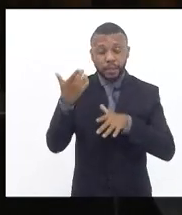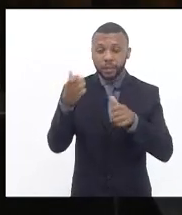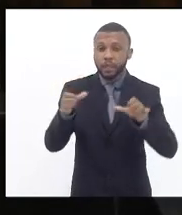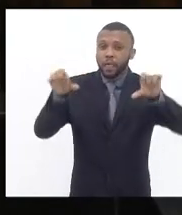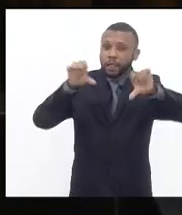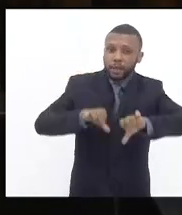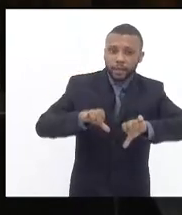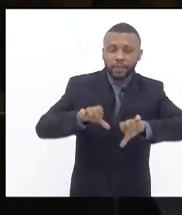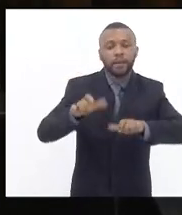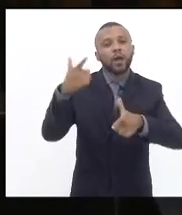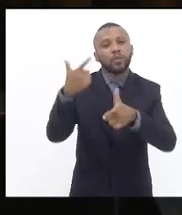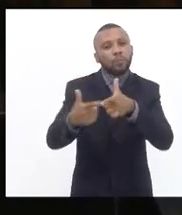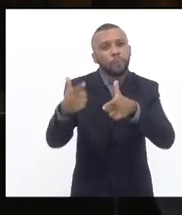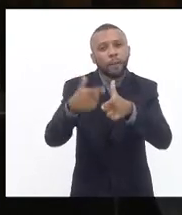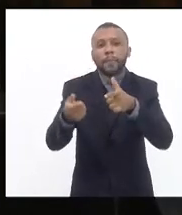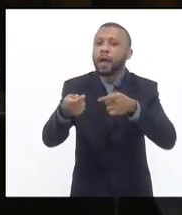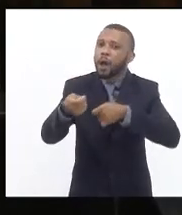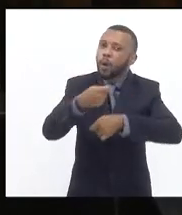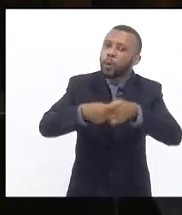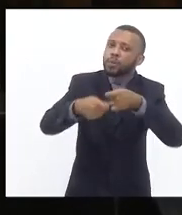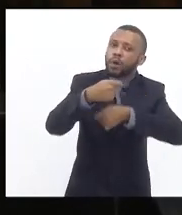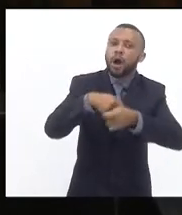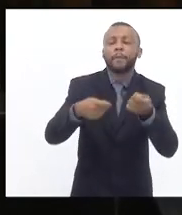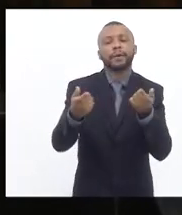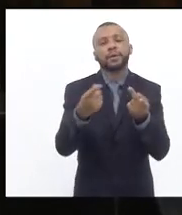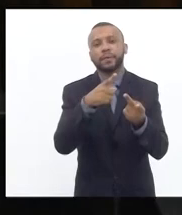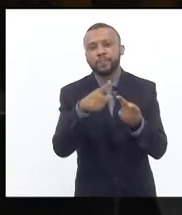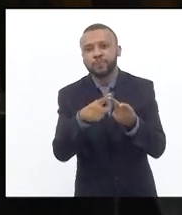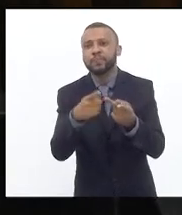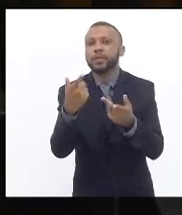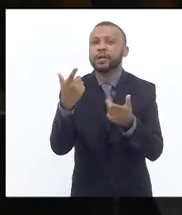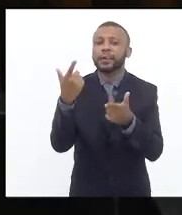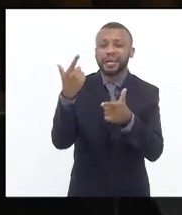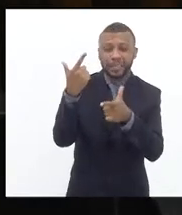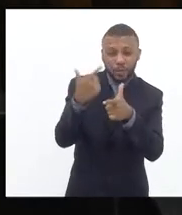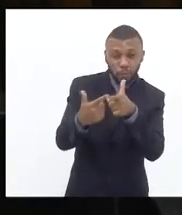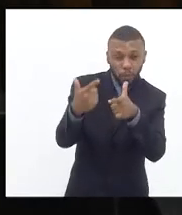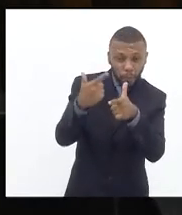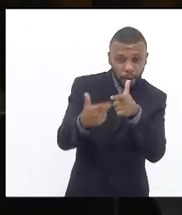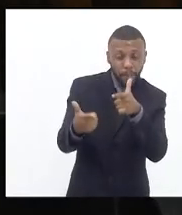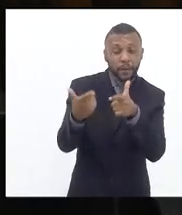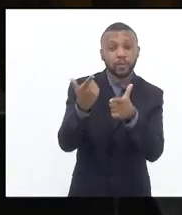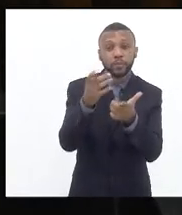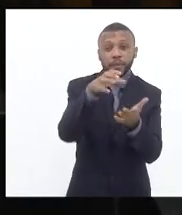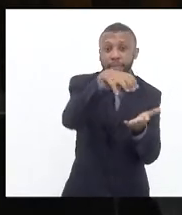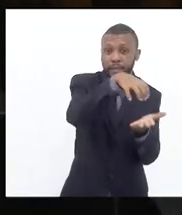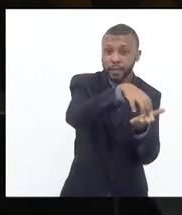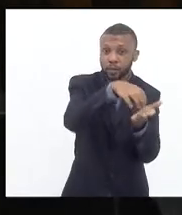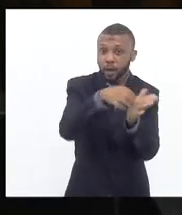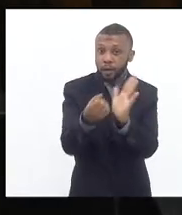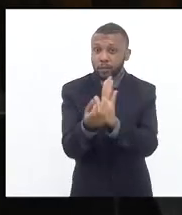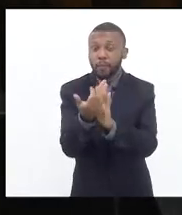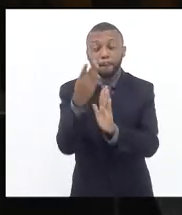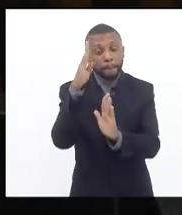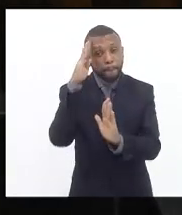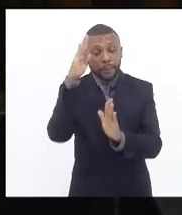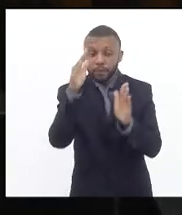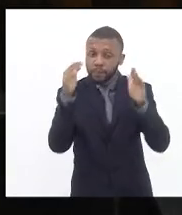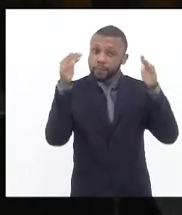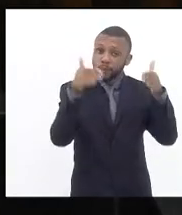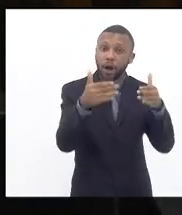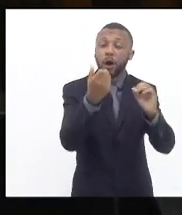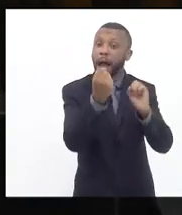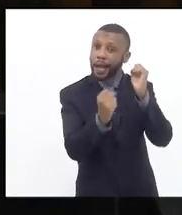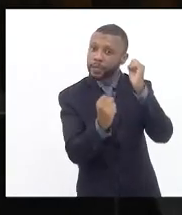recessão econômica vem da retração dos setores produtivos sobretudo a indústria do petróleo